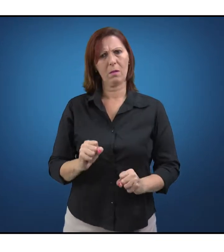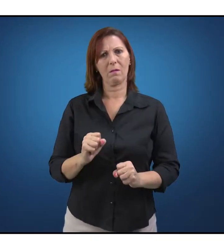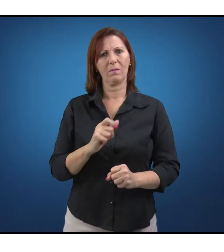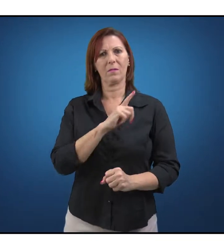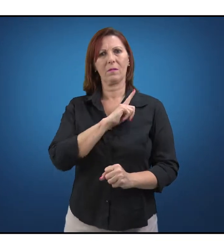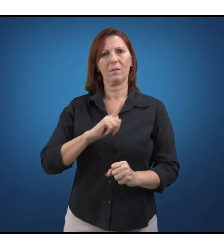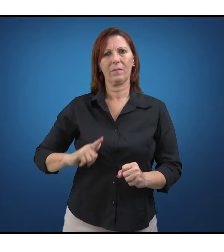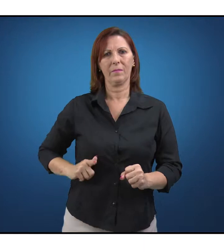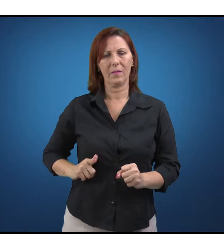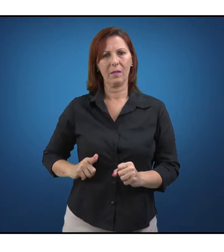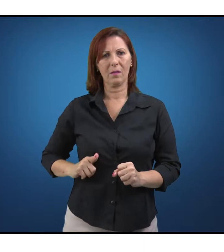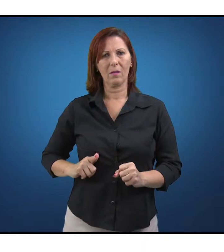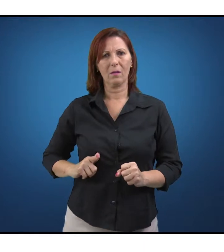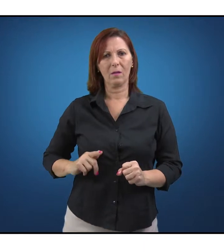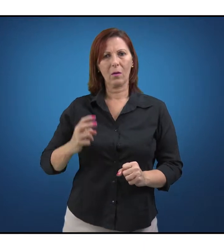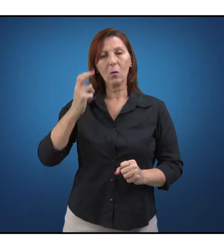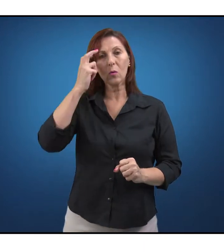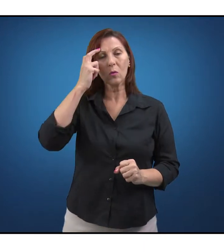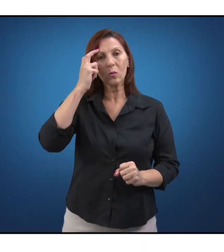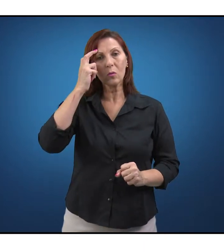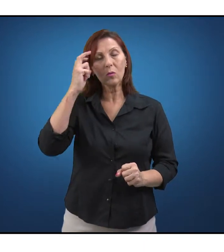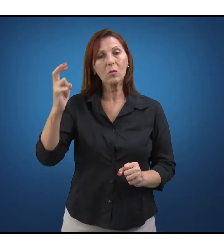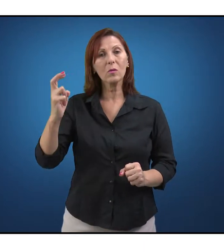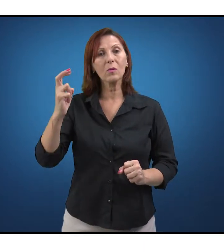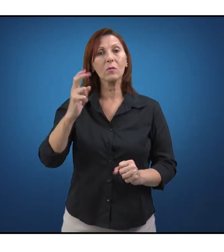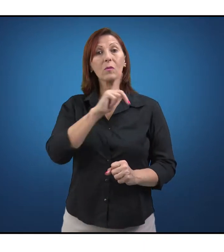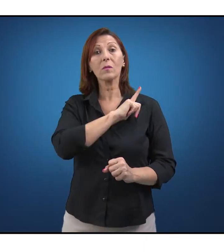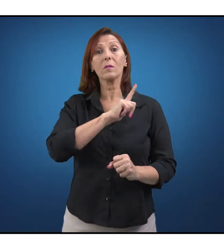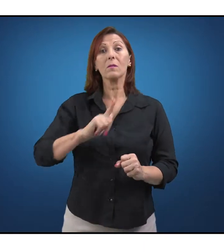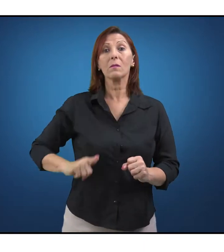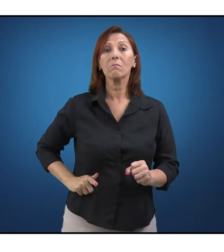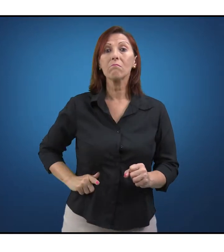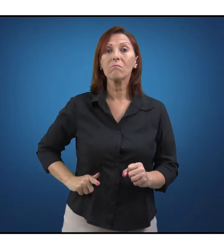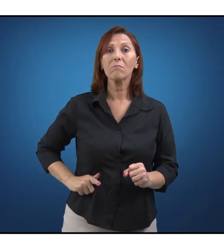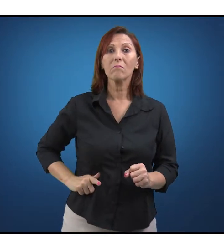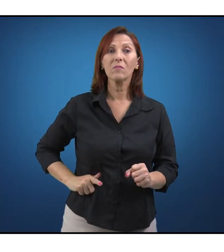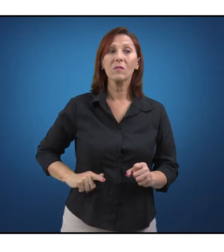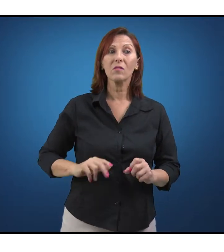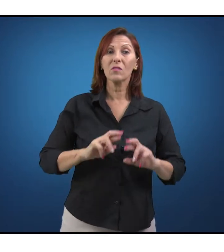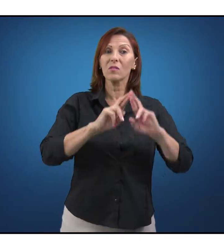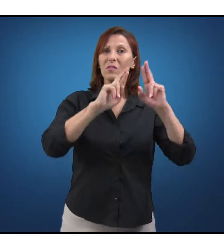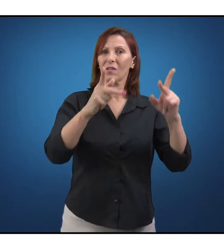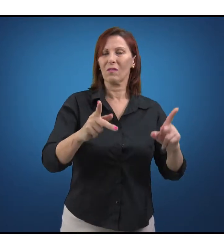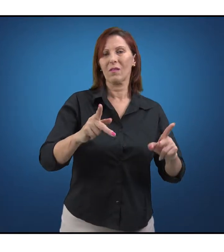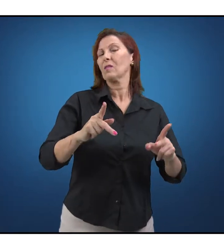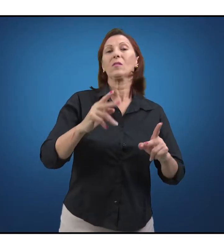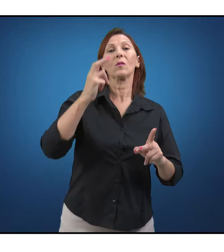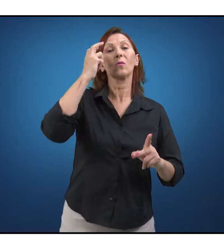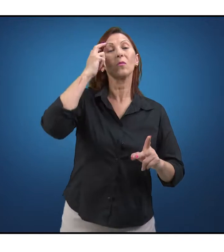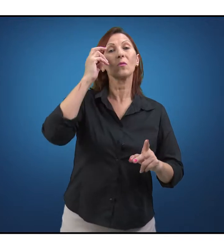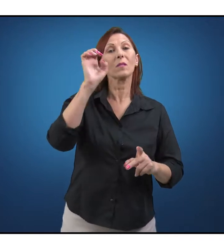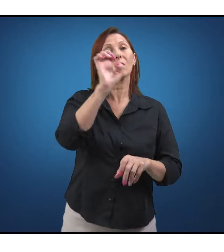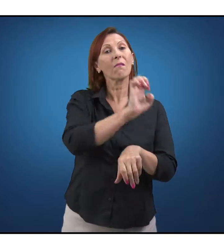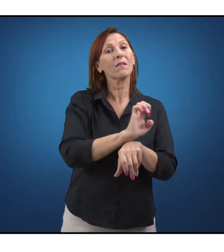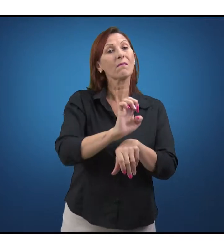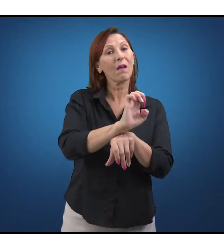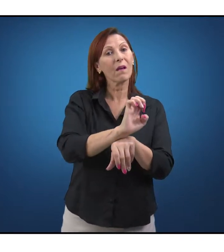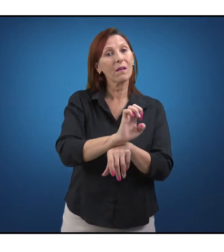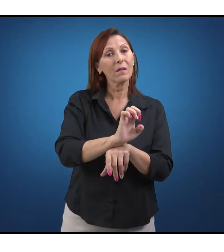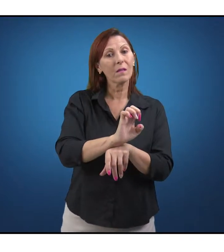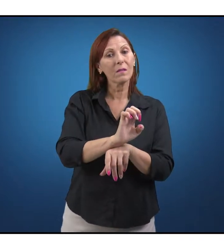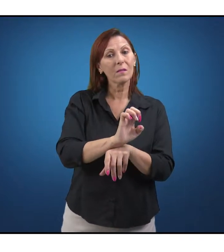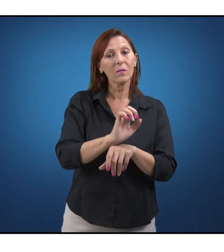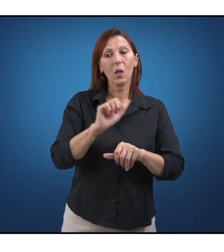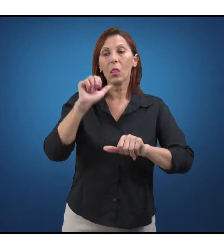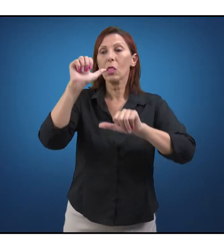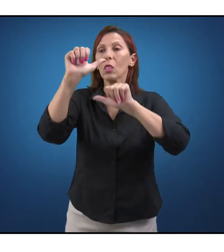brasileira se fez muito mais em cultura de governo do que cultura de Estado. Isso é muito fácil entender quando nós temos trocas